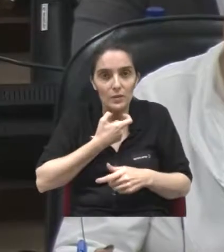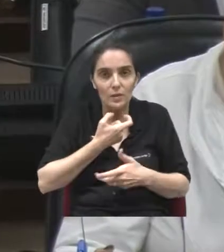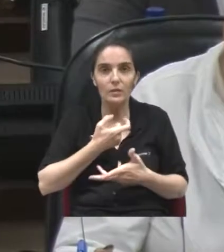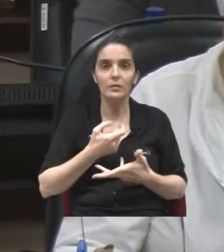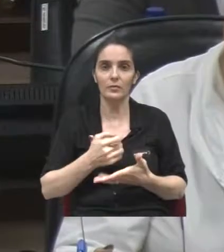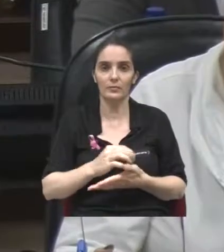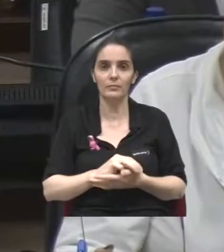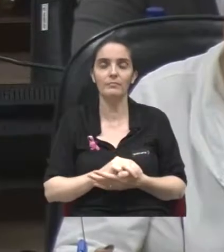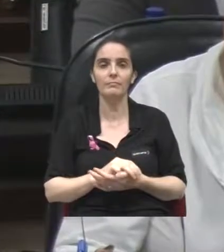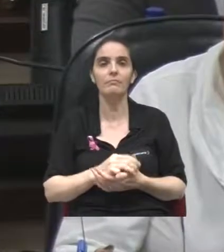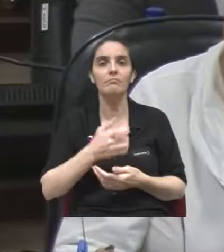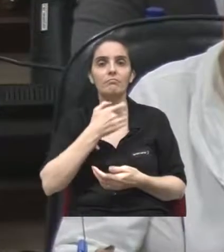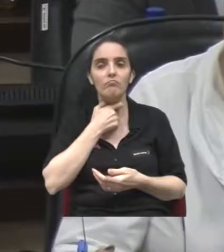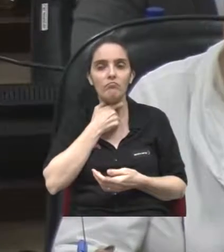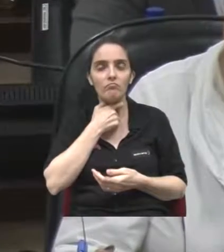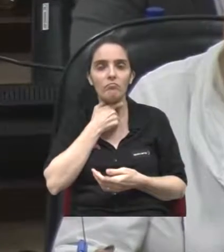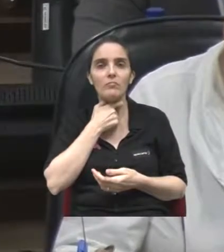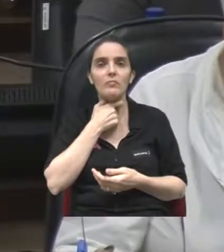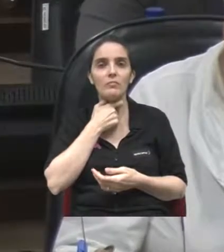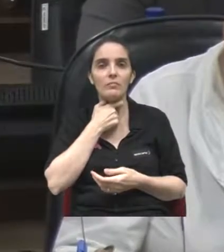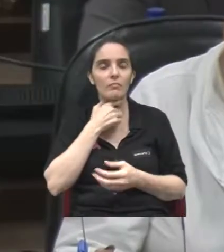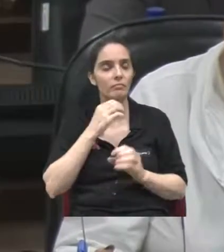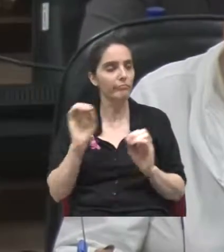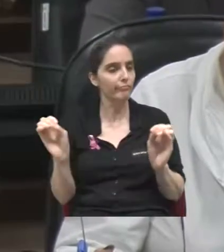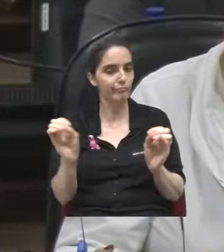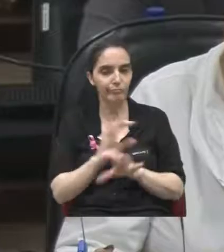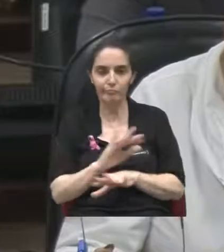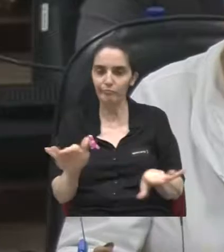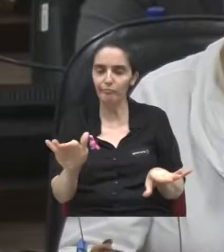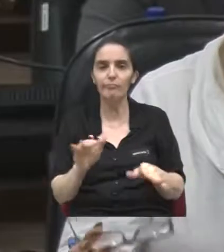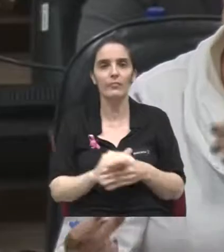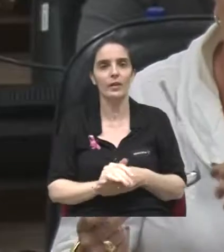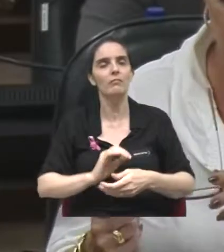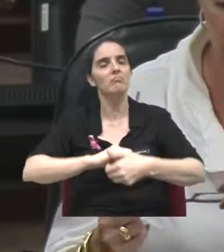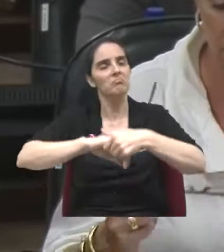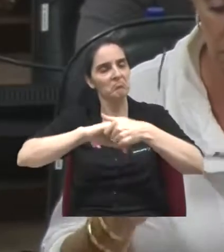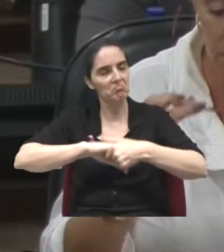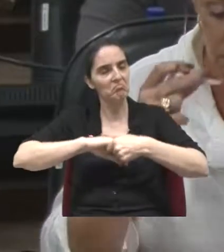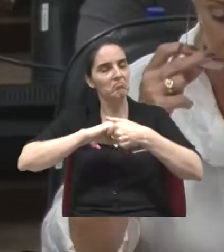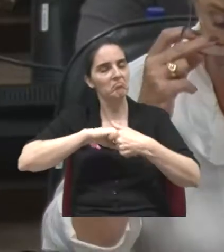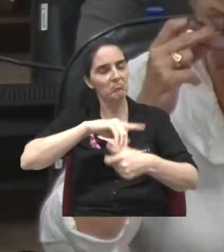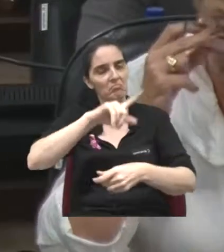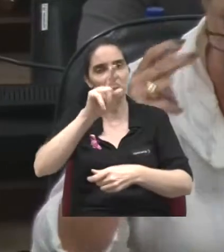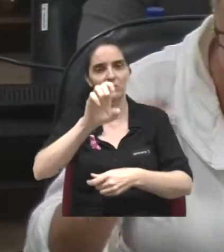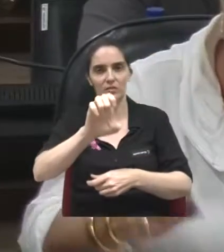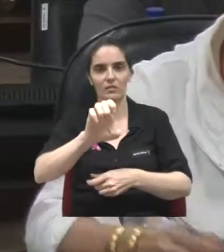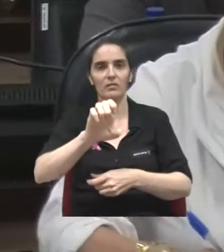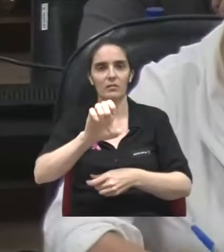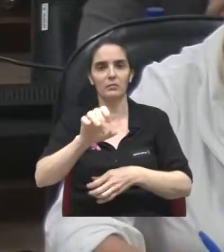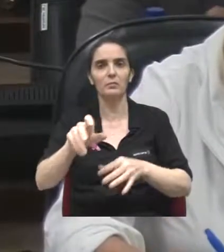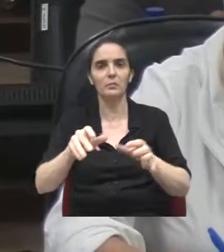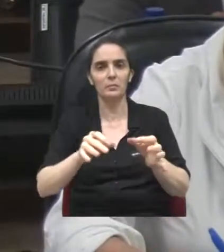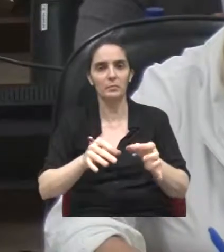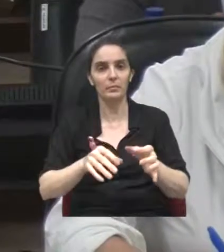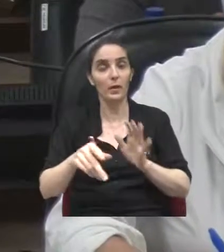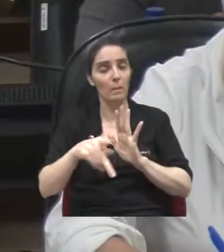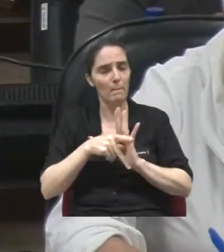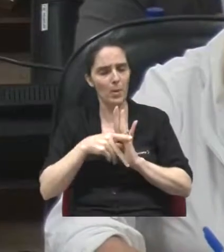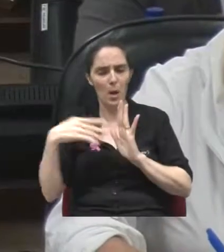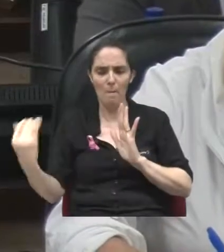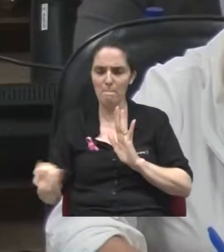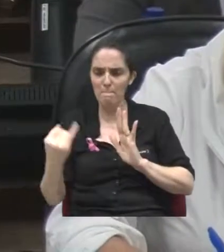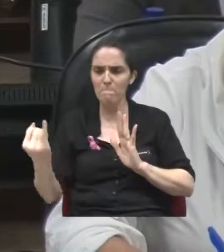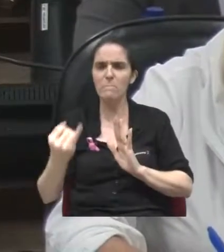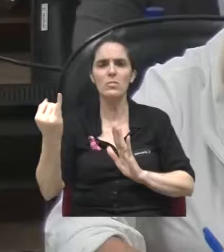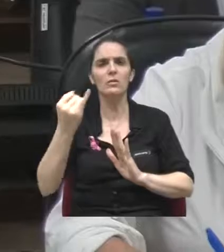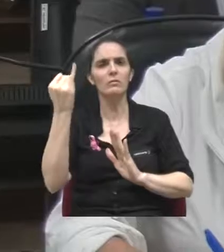para e acabou. Então, parabéns, vereador Zé D'Amix. Seu projeto é muito importante, sim. Assim